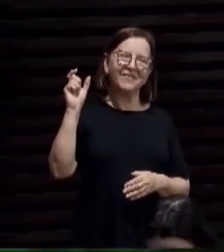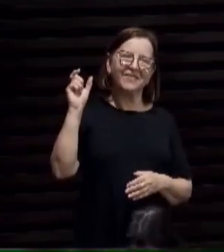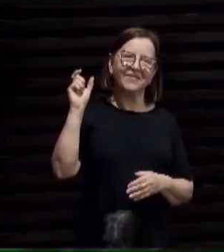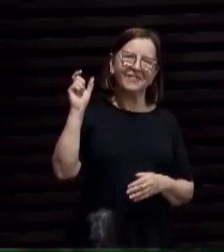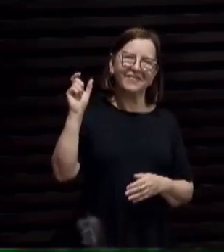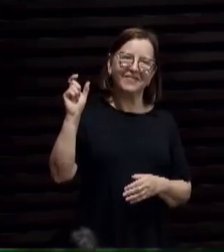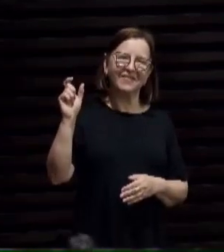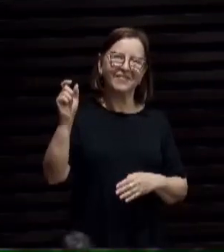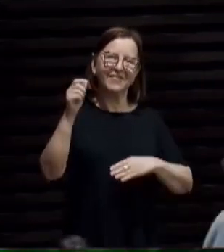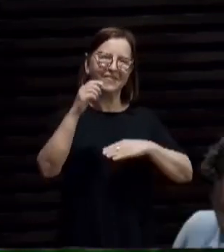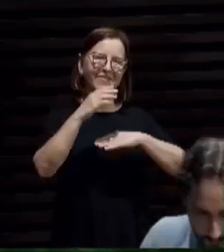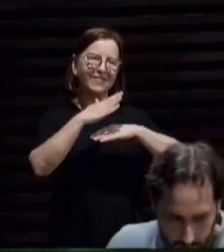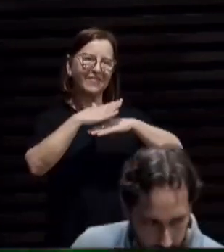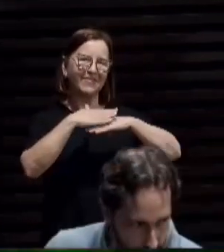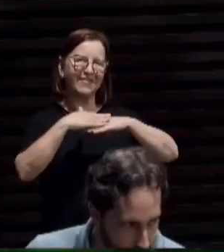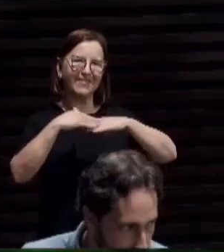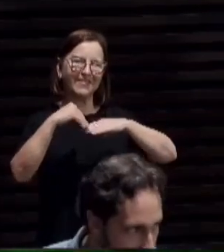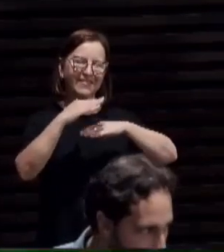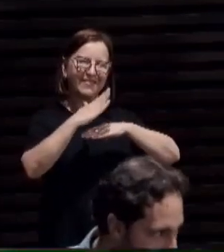palavra de